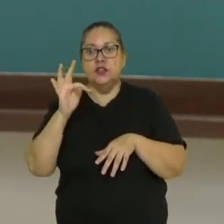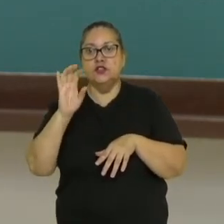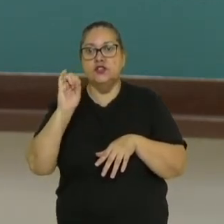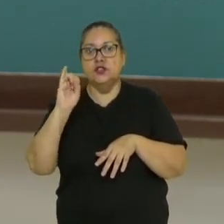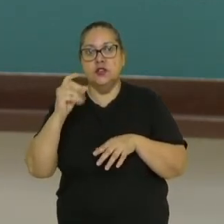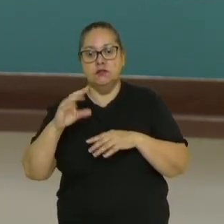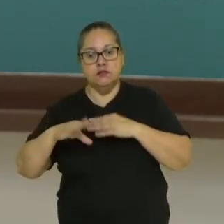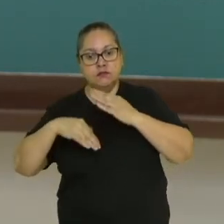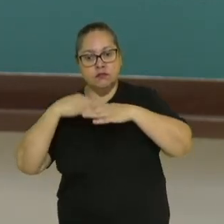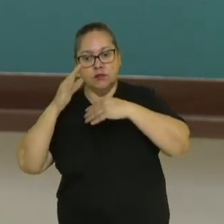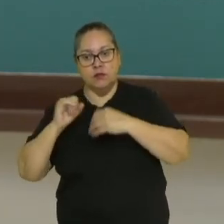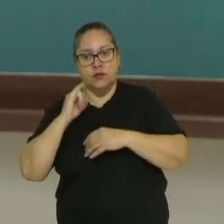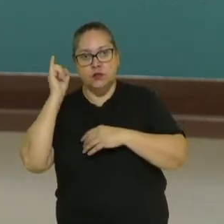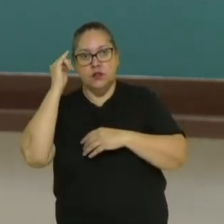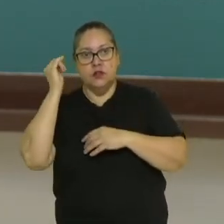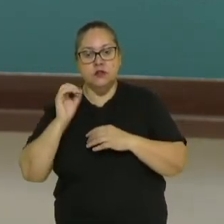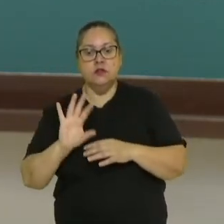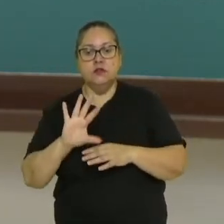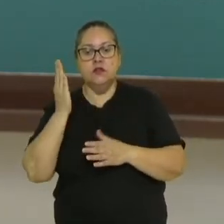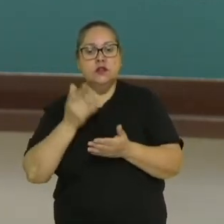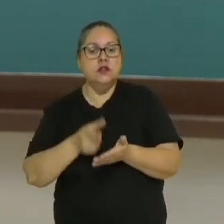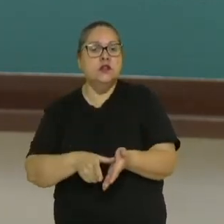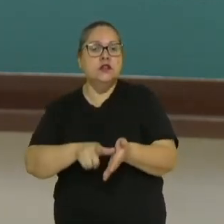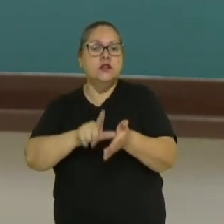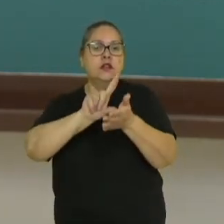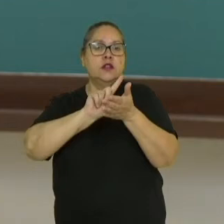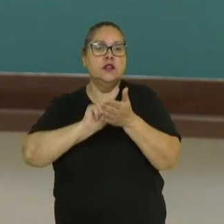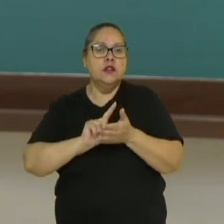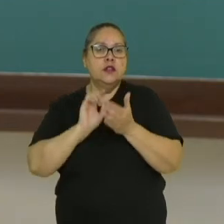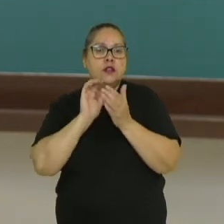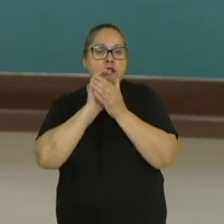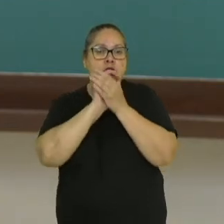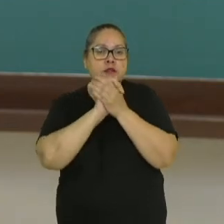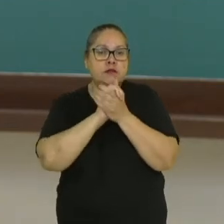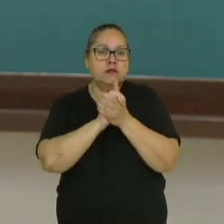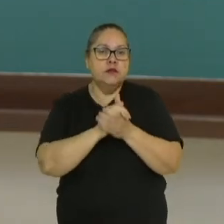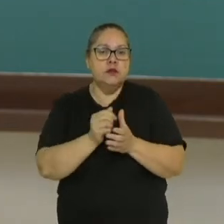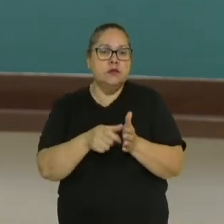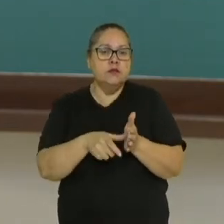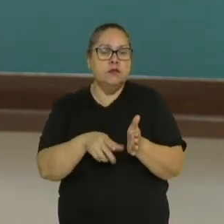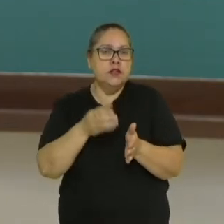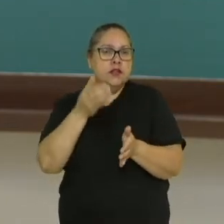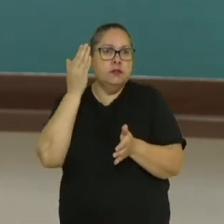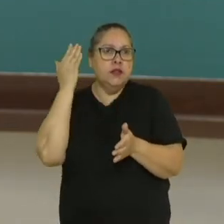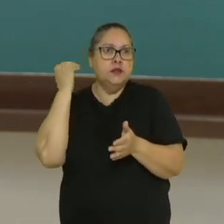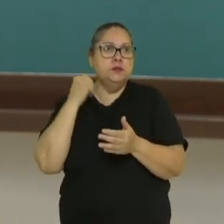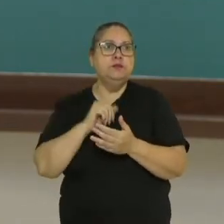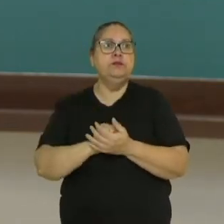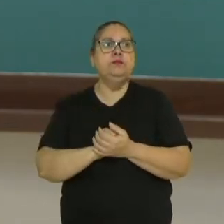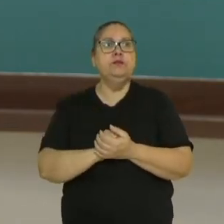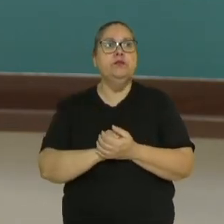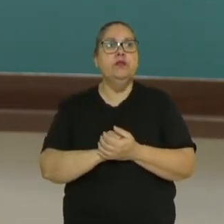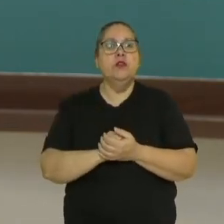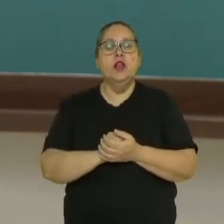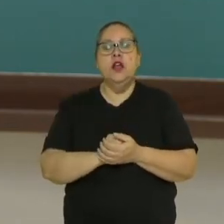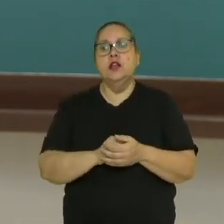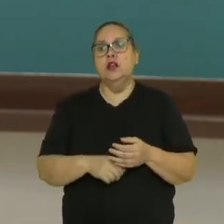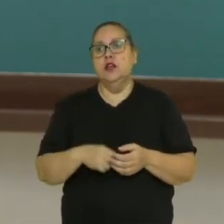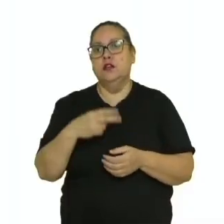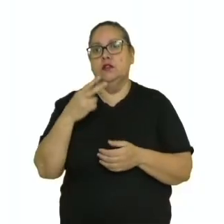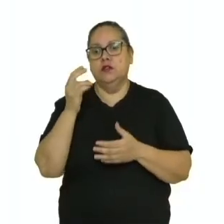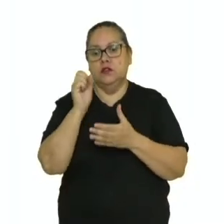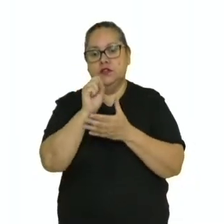processo evolutivo. E acontece lá antes da meiose 1, lá na prófase da meiose 1 ainda. Vamos